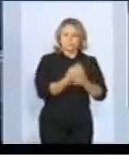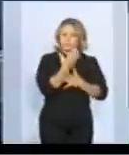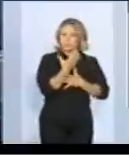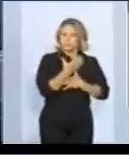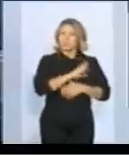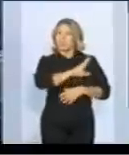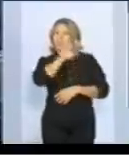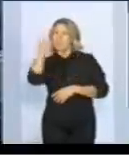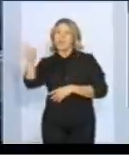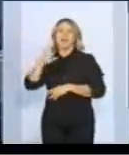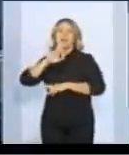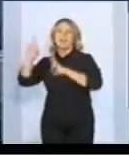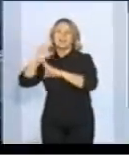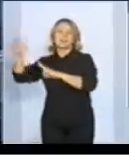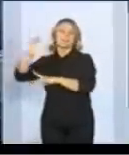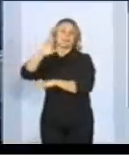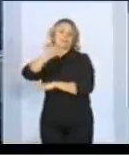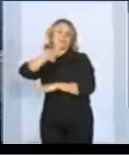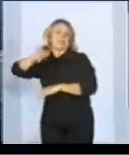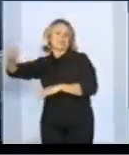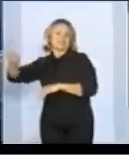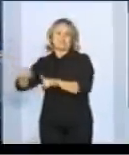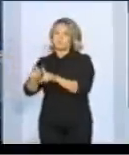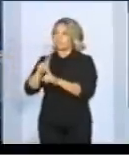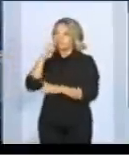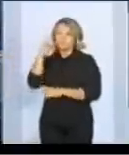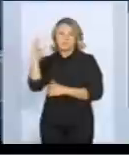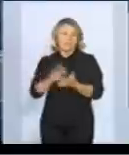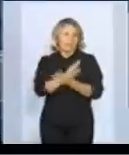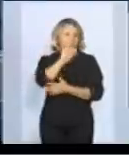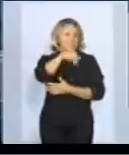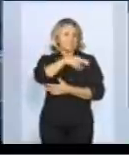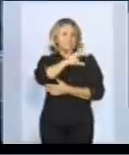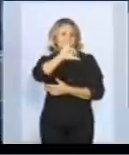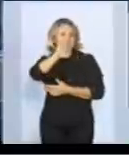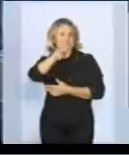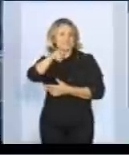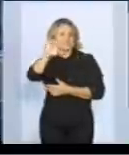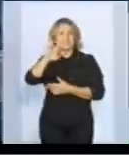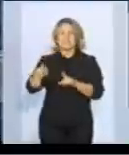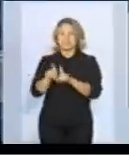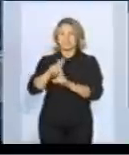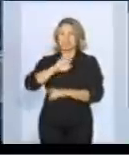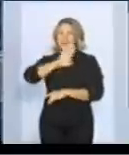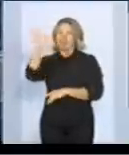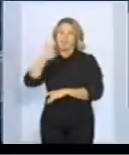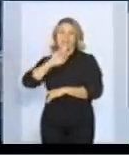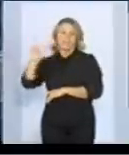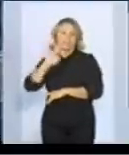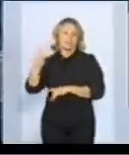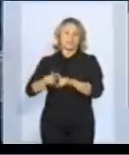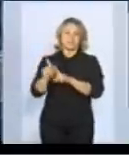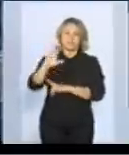CAD reclamar. Eu não vi em nenhum momento a Ancine ir ao CAD reclamar. E eu não vi em nenhum momento o CAD analisar